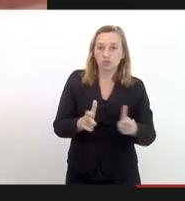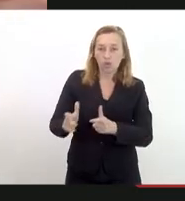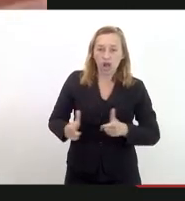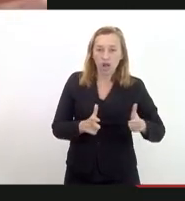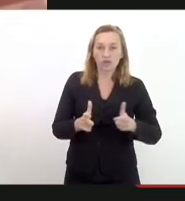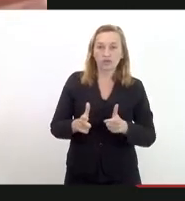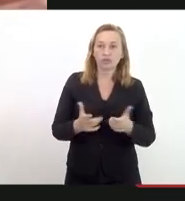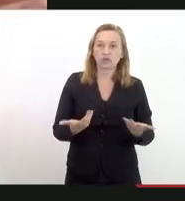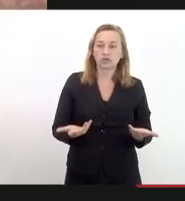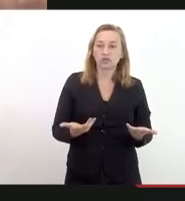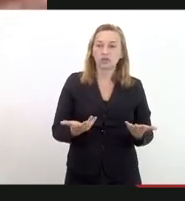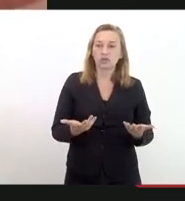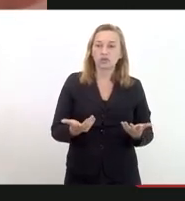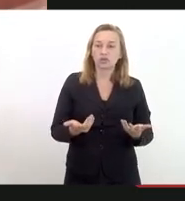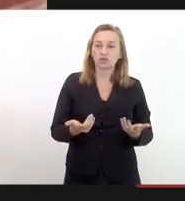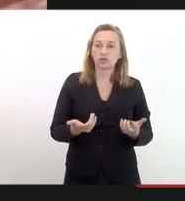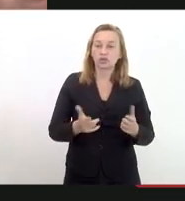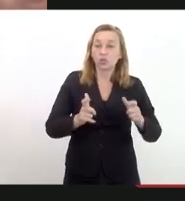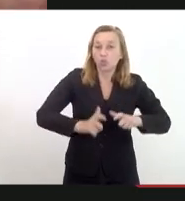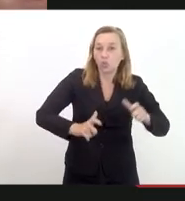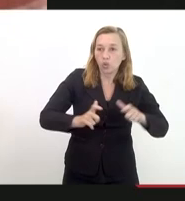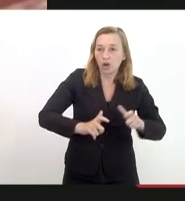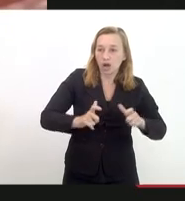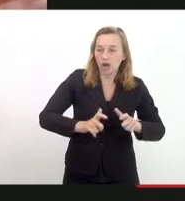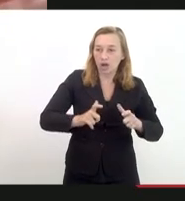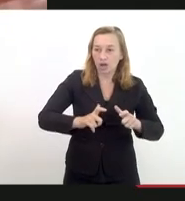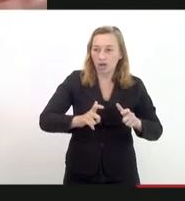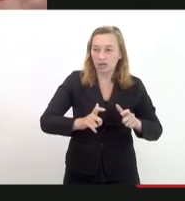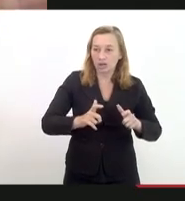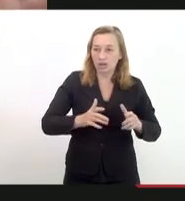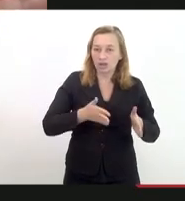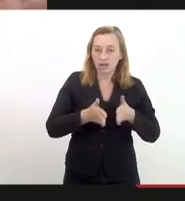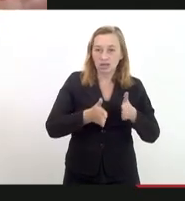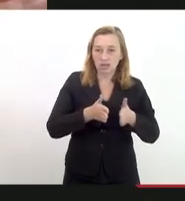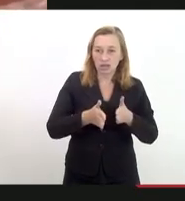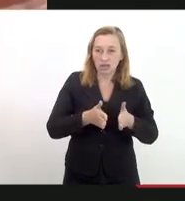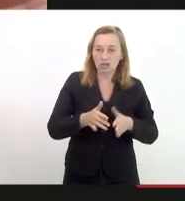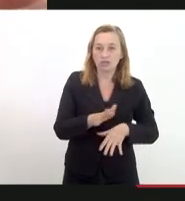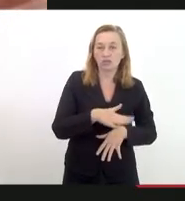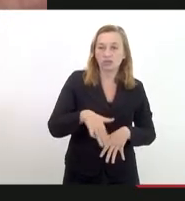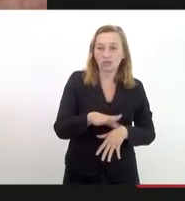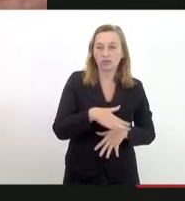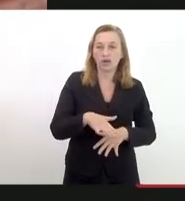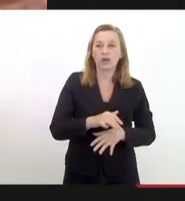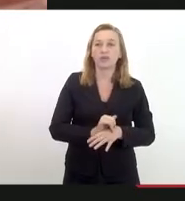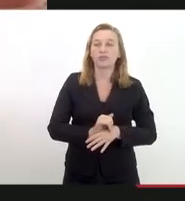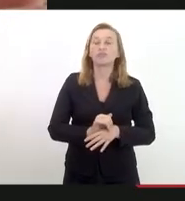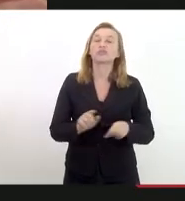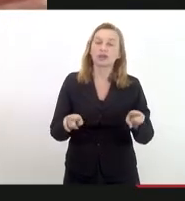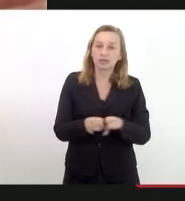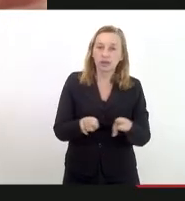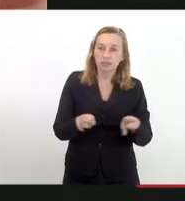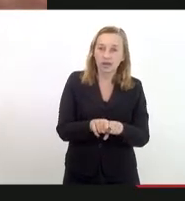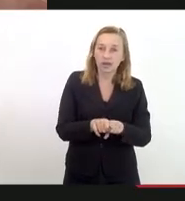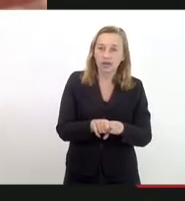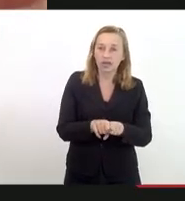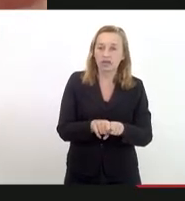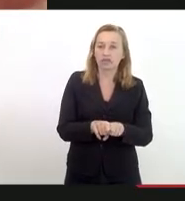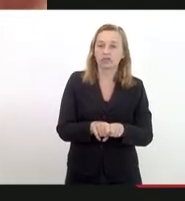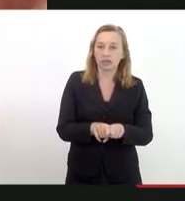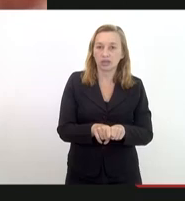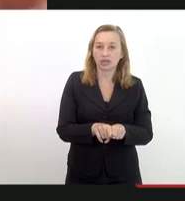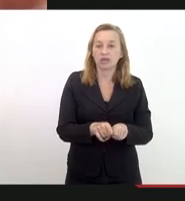de ocupação do espaço, também favorece muito a tuberculose. Portanto,